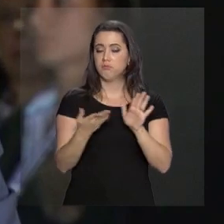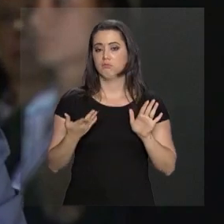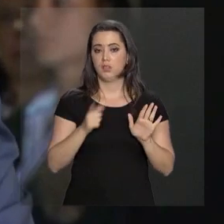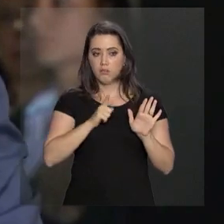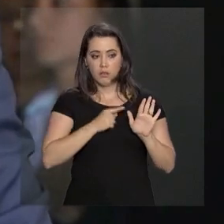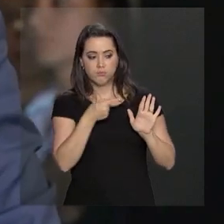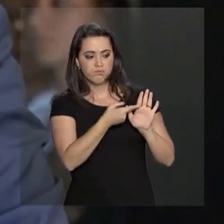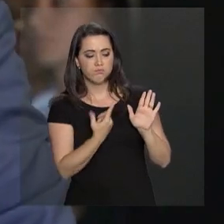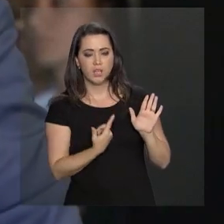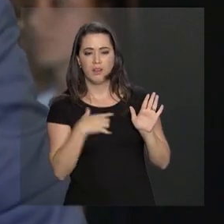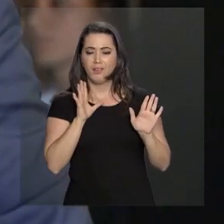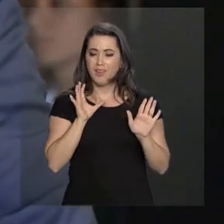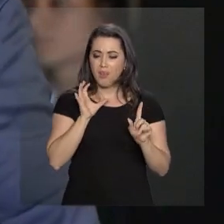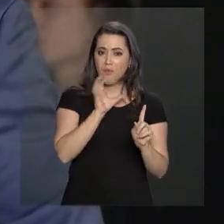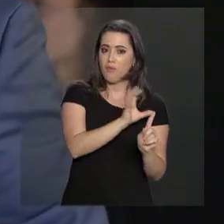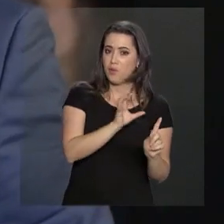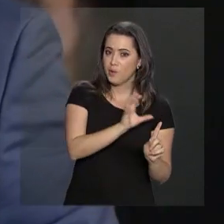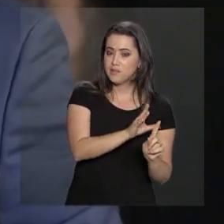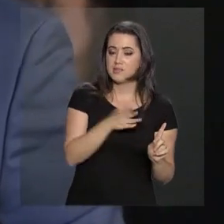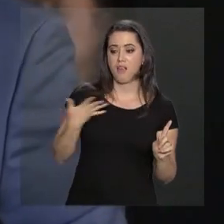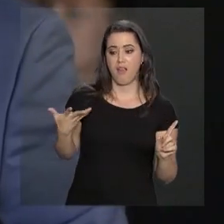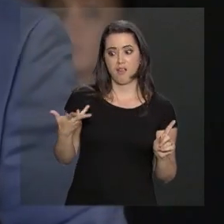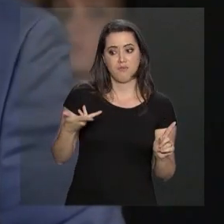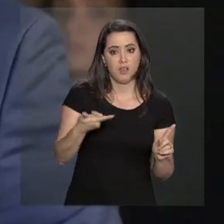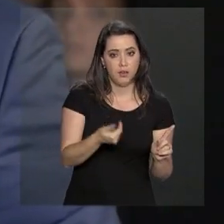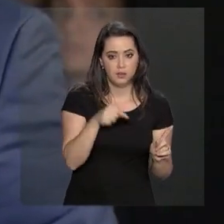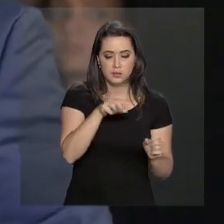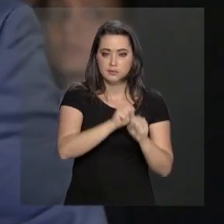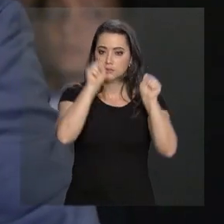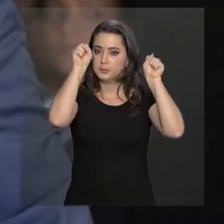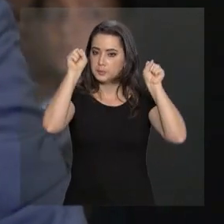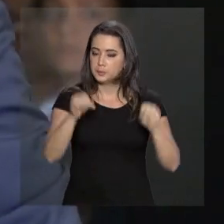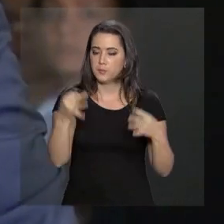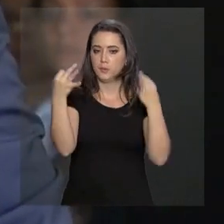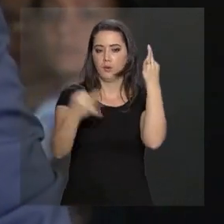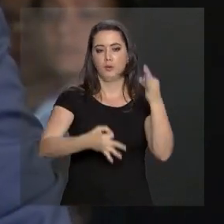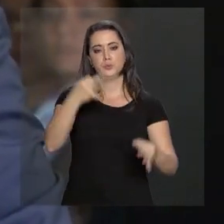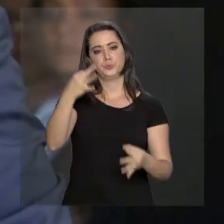que impactam a eficácia do sistema de justiça criminal.